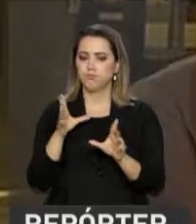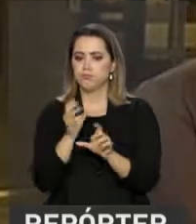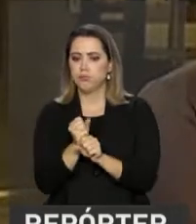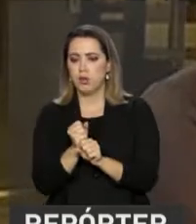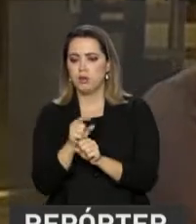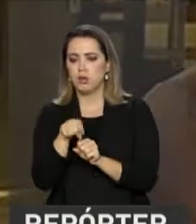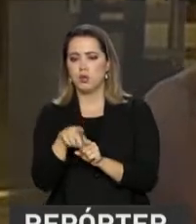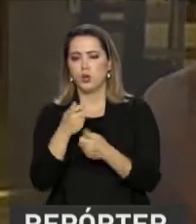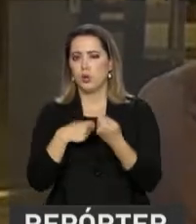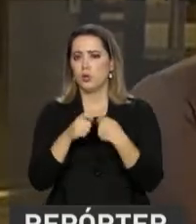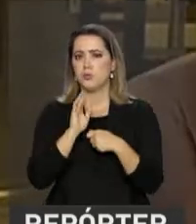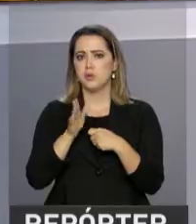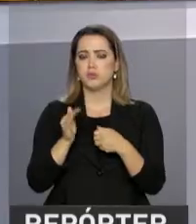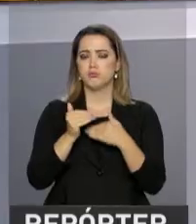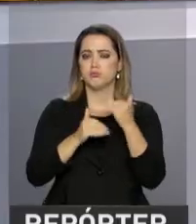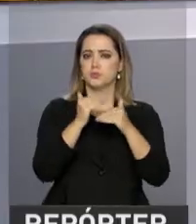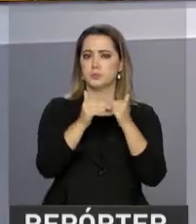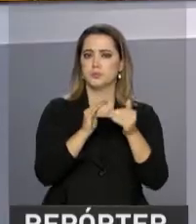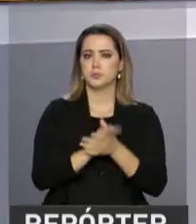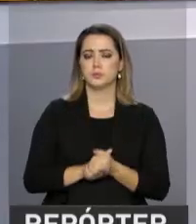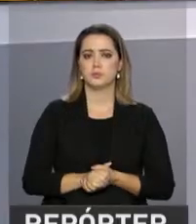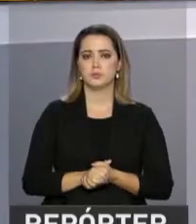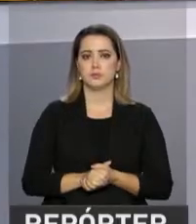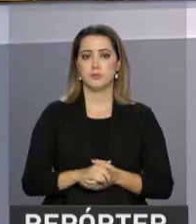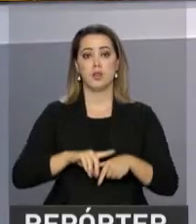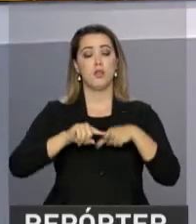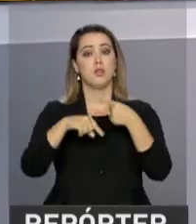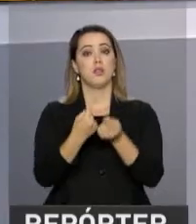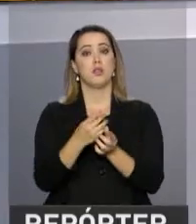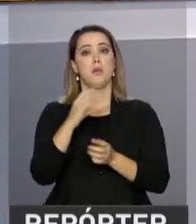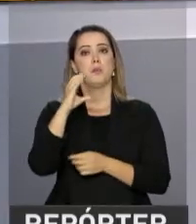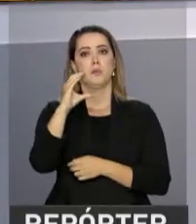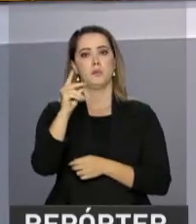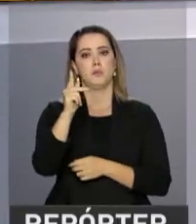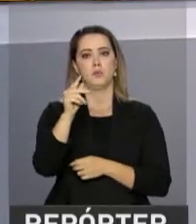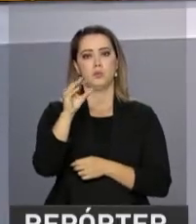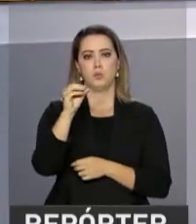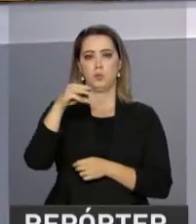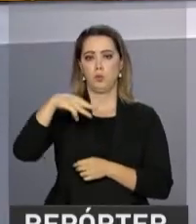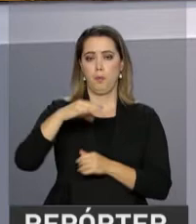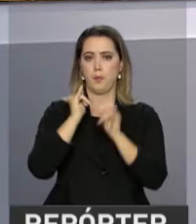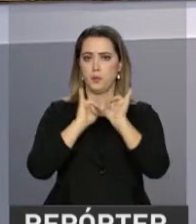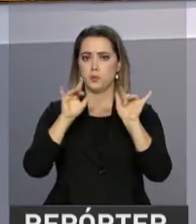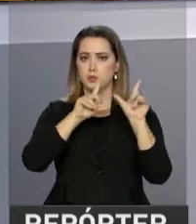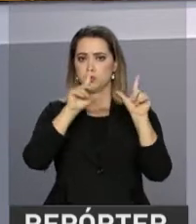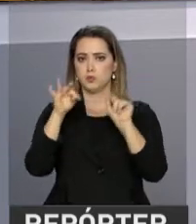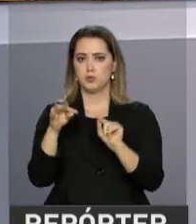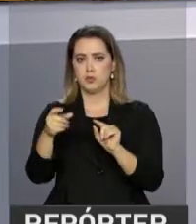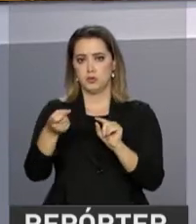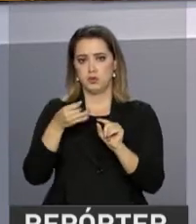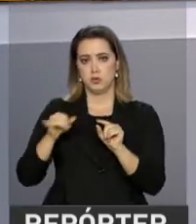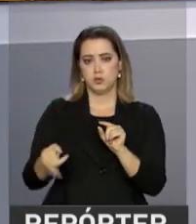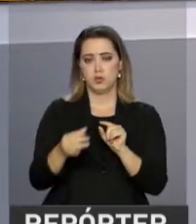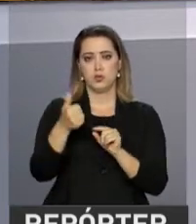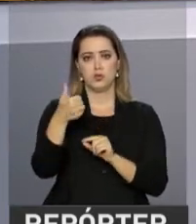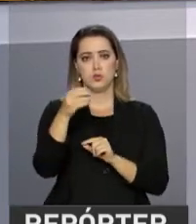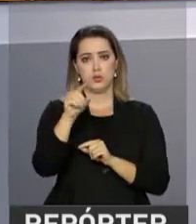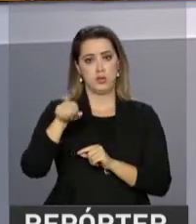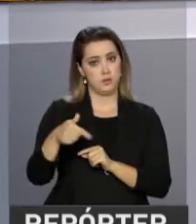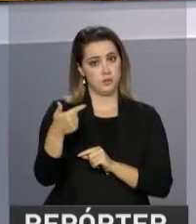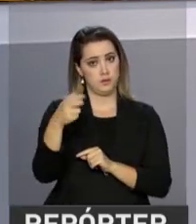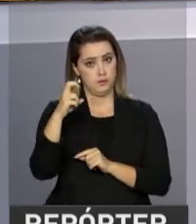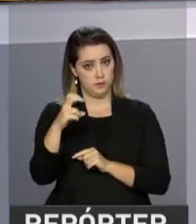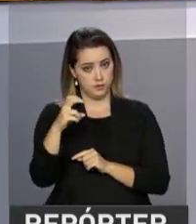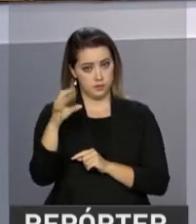o mundo já estão reagindo e logo após o copom anunciar a redução da taxa de juros de 10,25 por cento